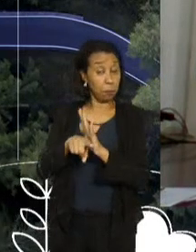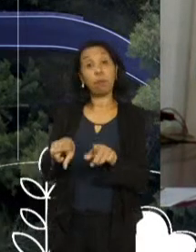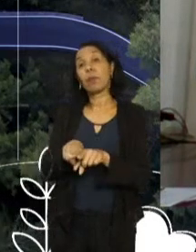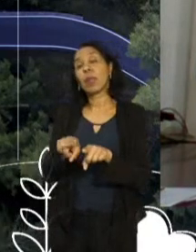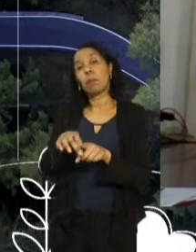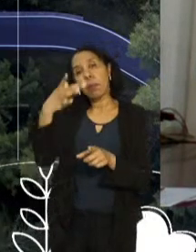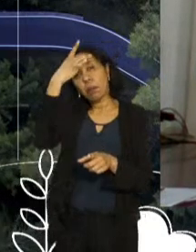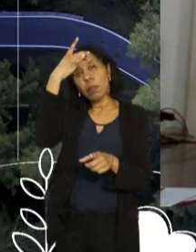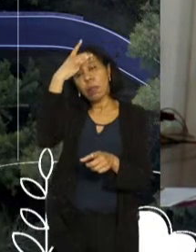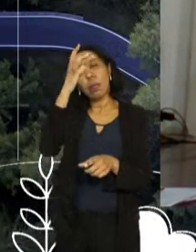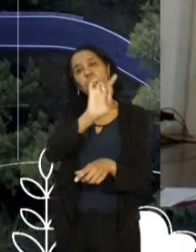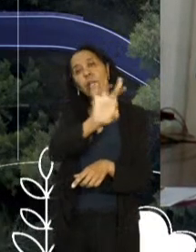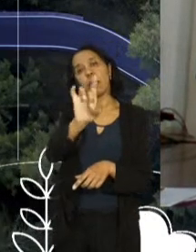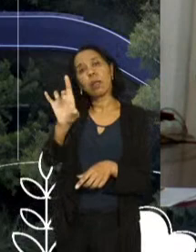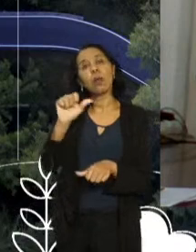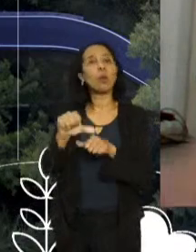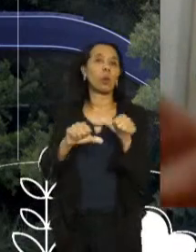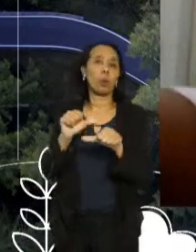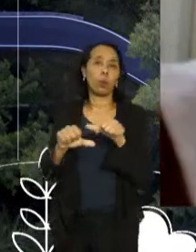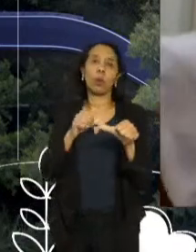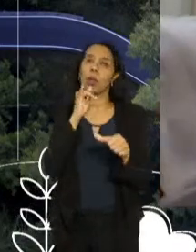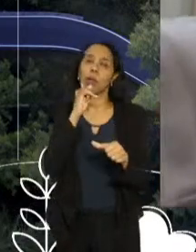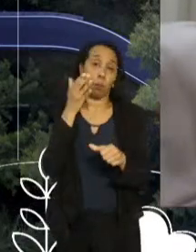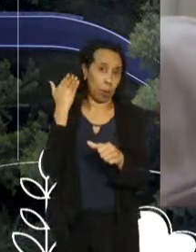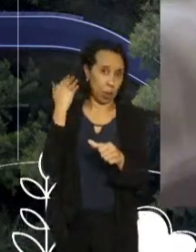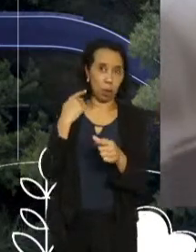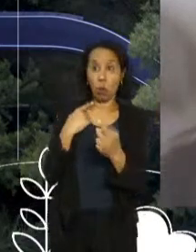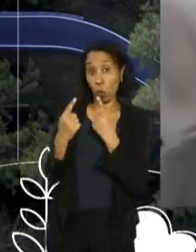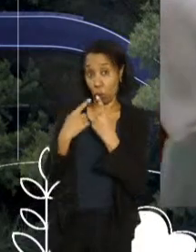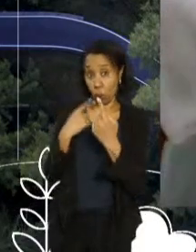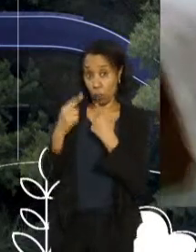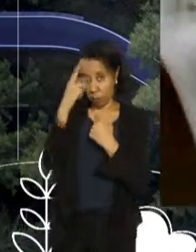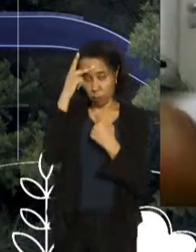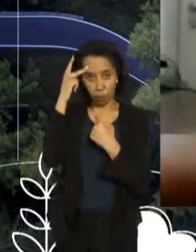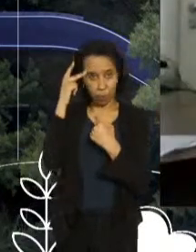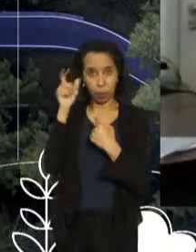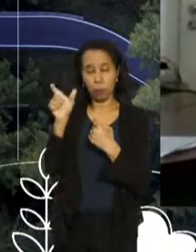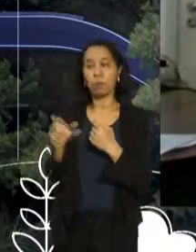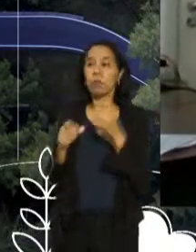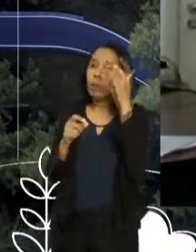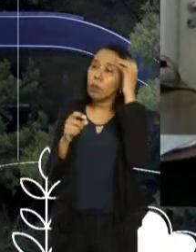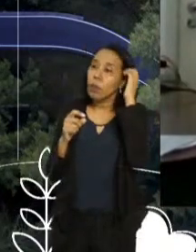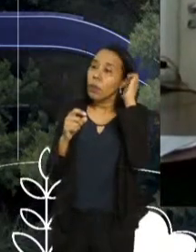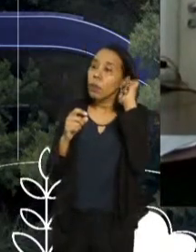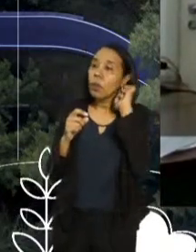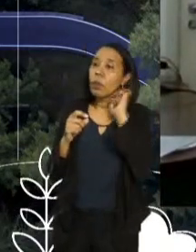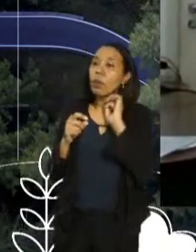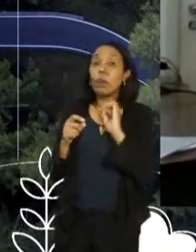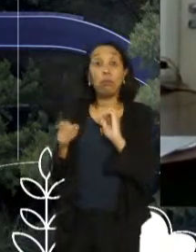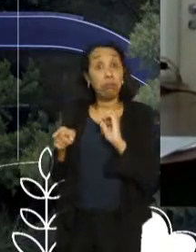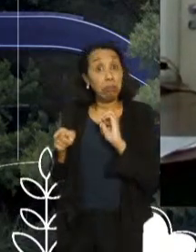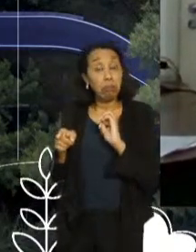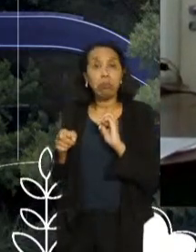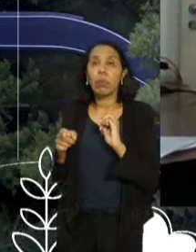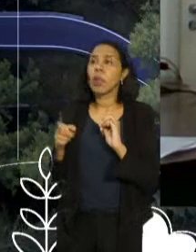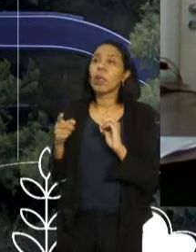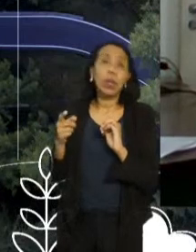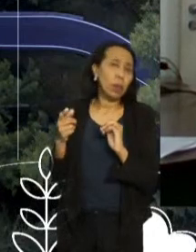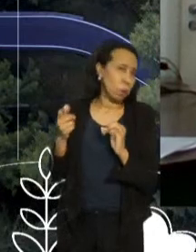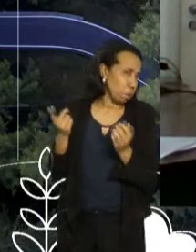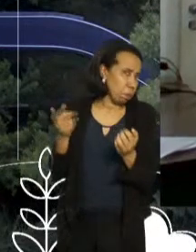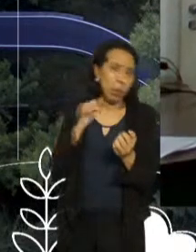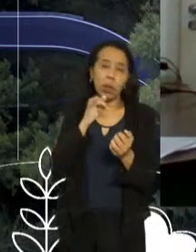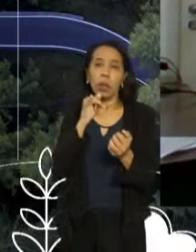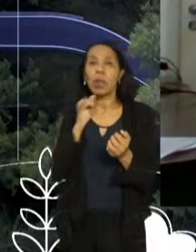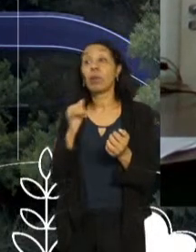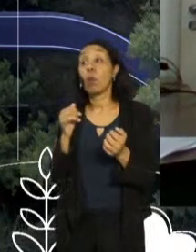porque quando você conversa com pessoas, por exemplo, que têm, digamos, um padrão de consumo maior de energia,